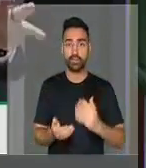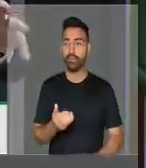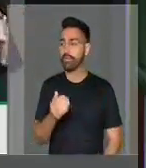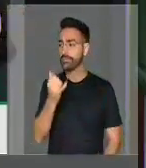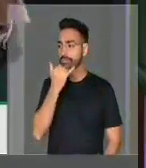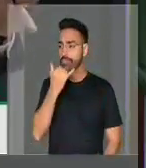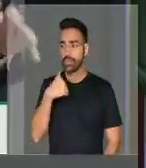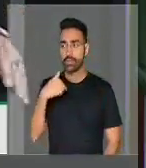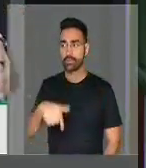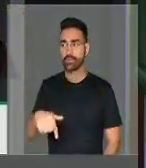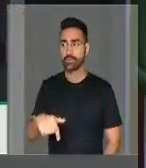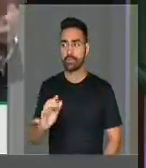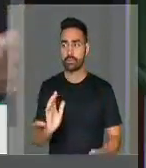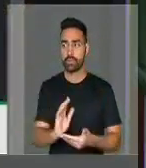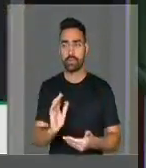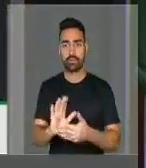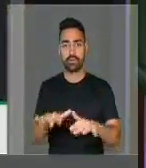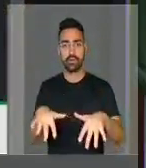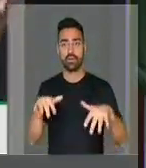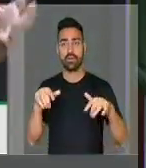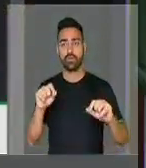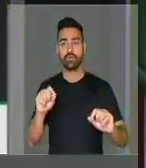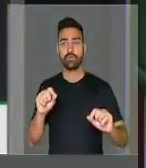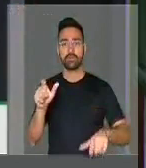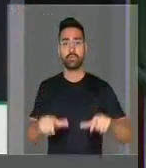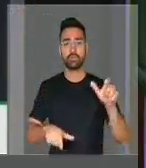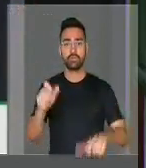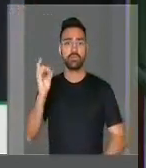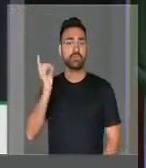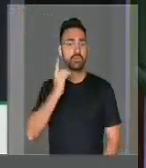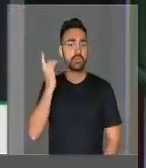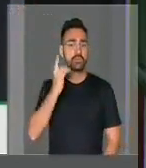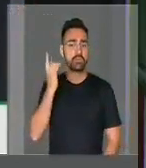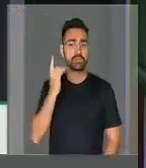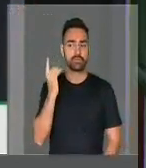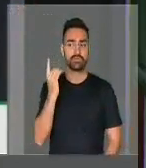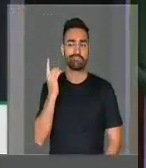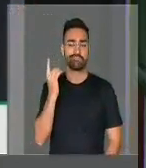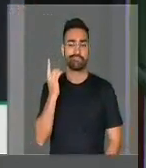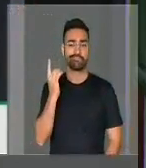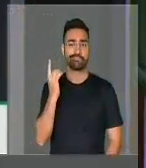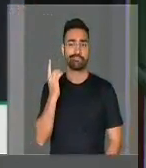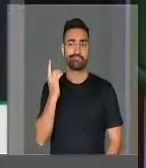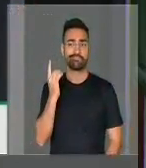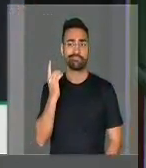nesse plenário quando ocupado pelos representantes do povo brasileiro.